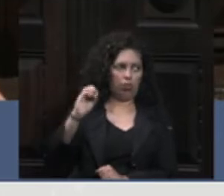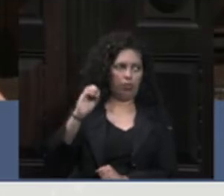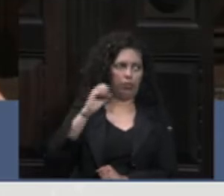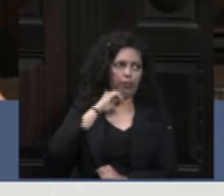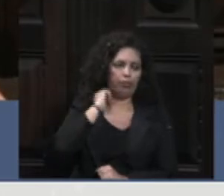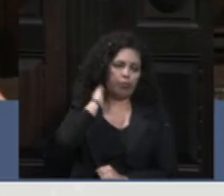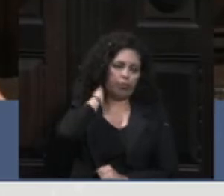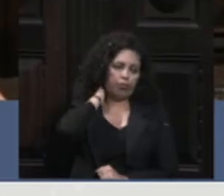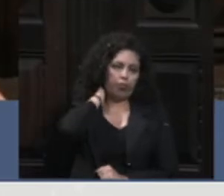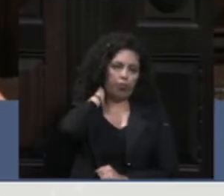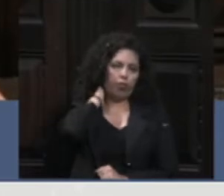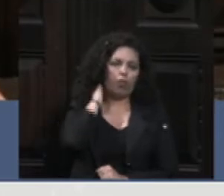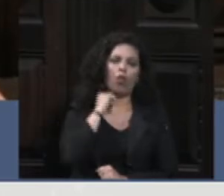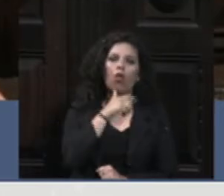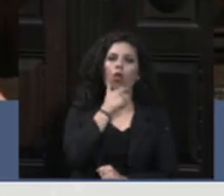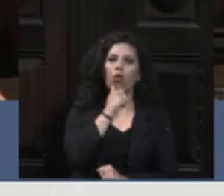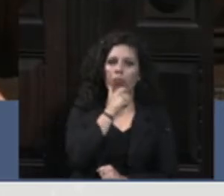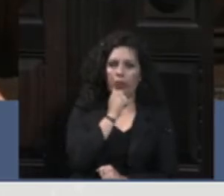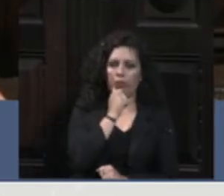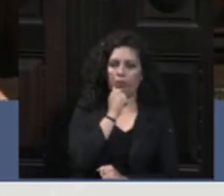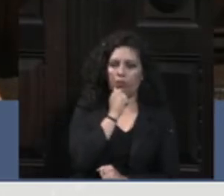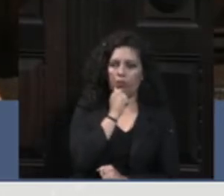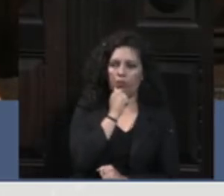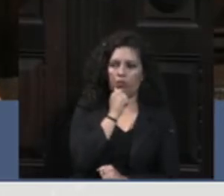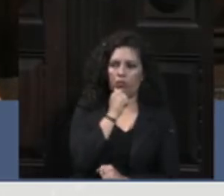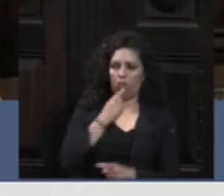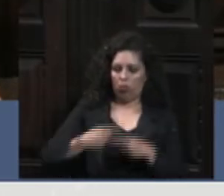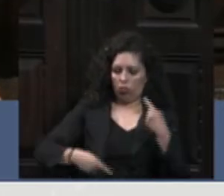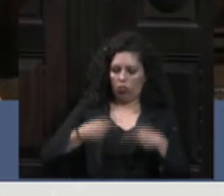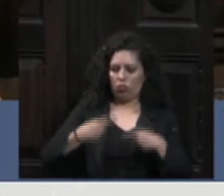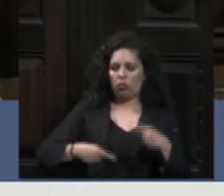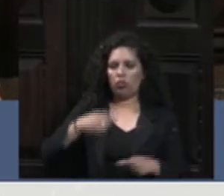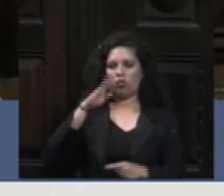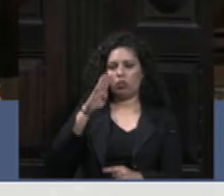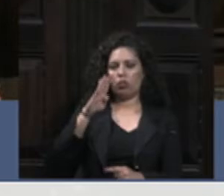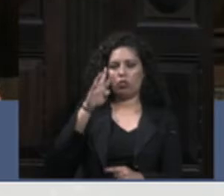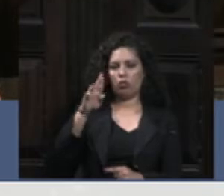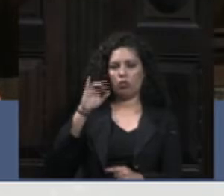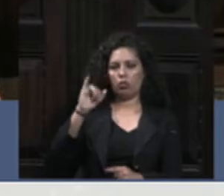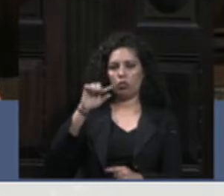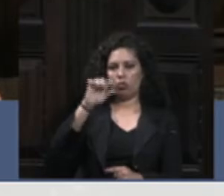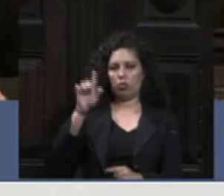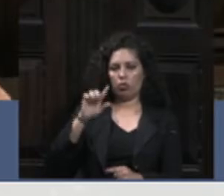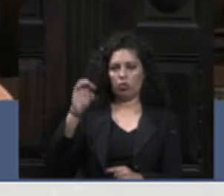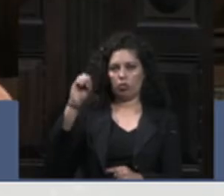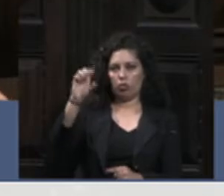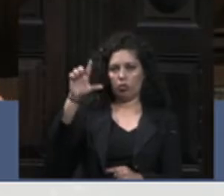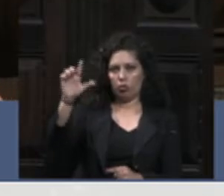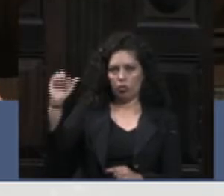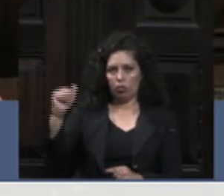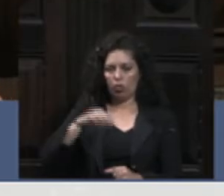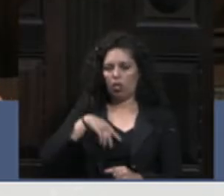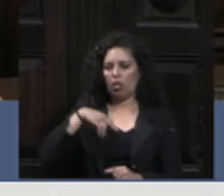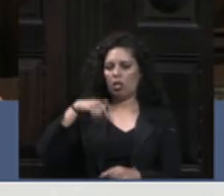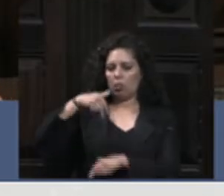Leonel Brizola, num famoso discurso em que ele